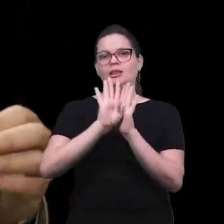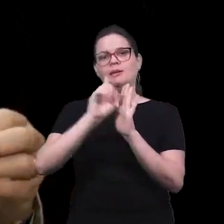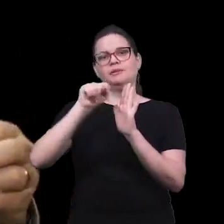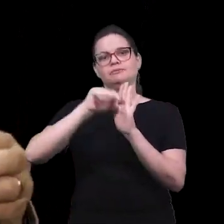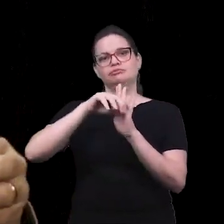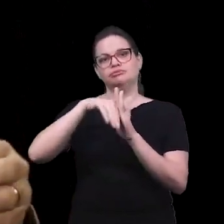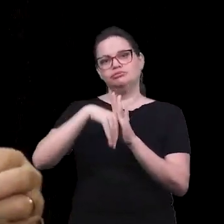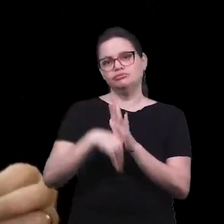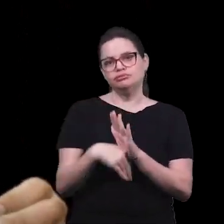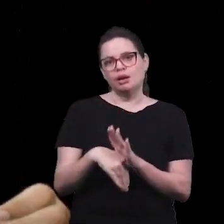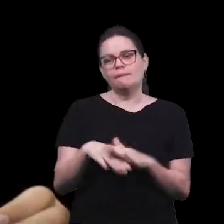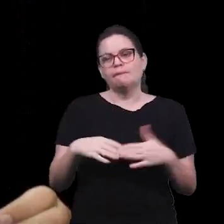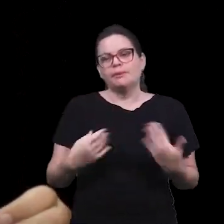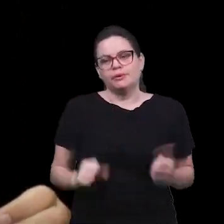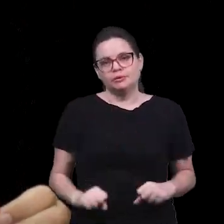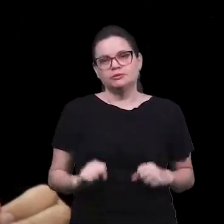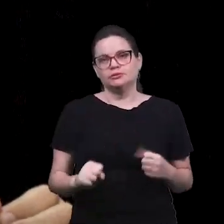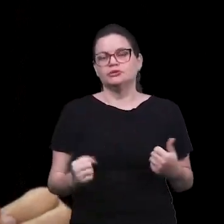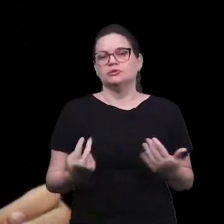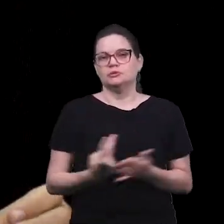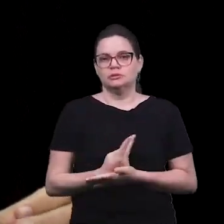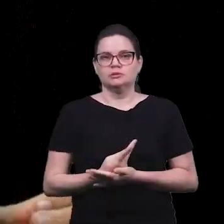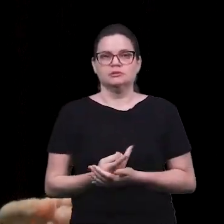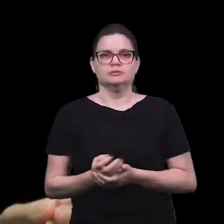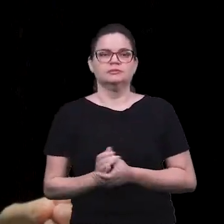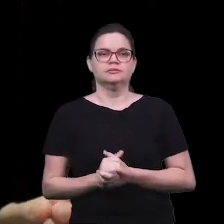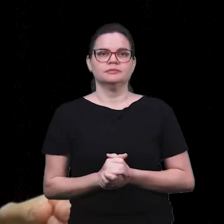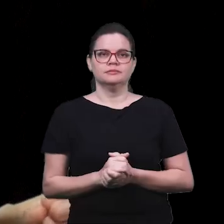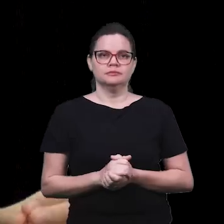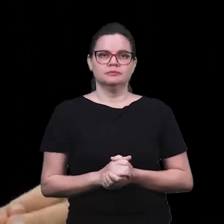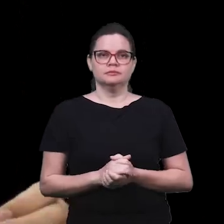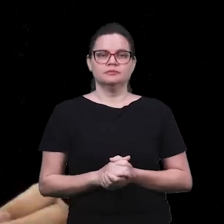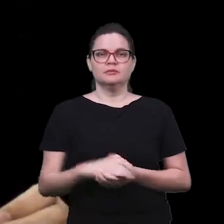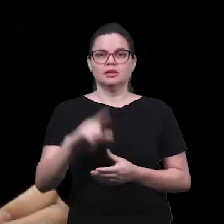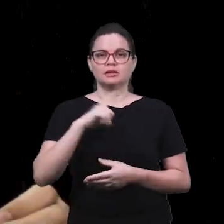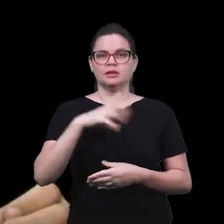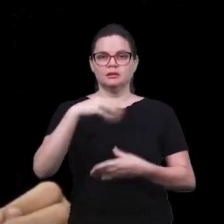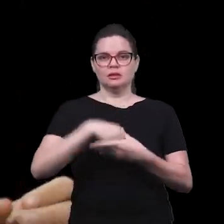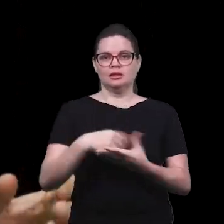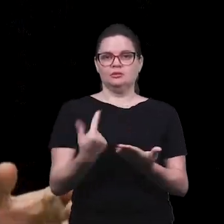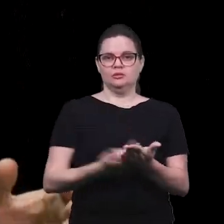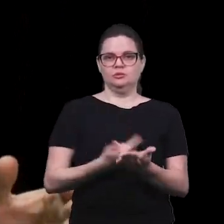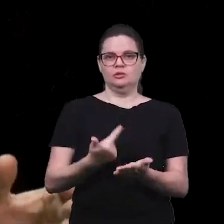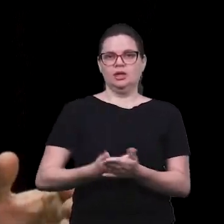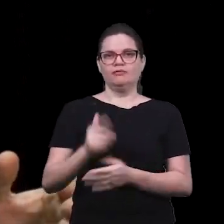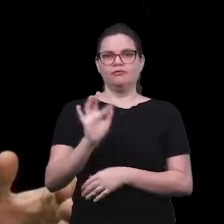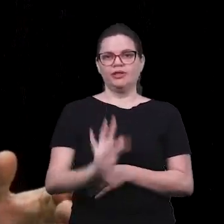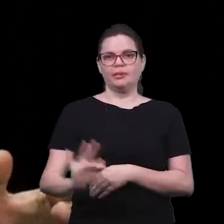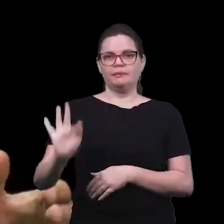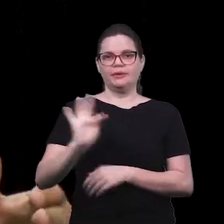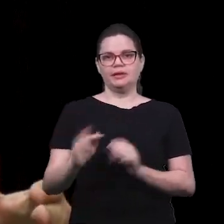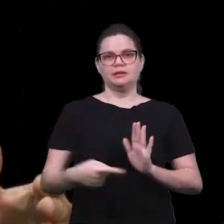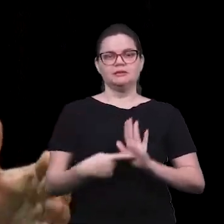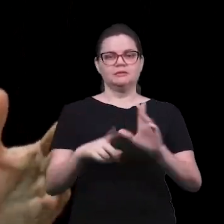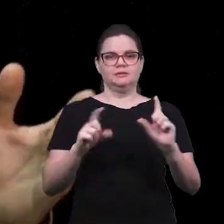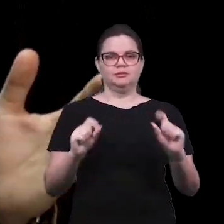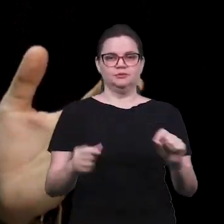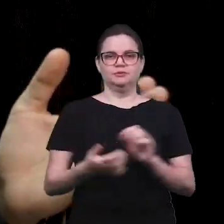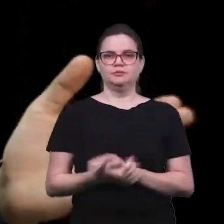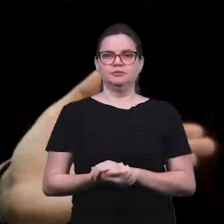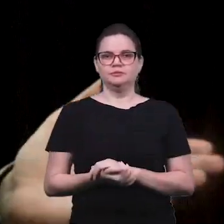vezes numa situação mais adversa. Isso. Lá em Filipenses, né, Paulo lhe diz isso, de que